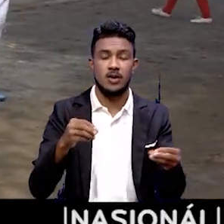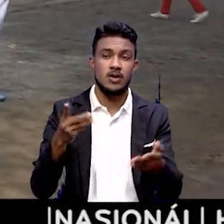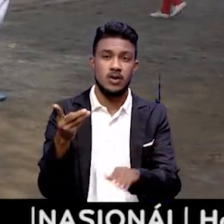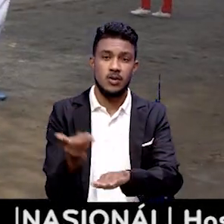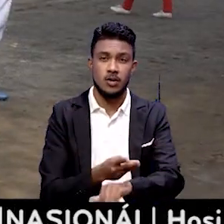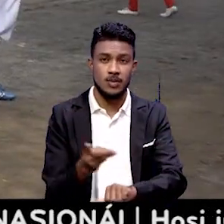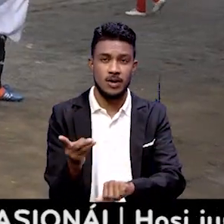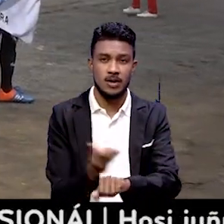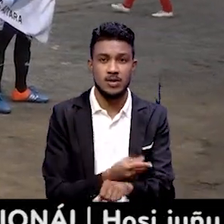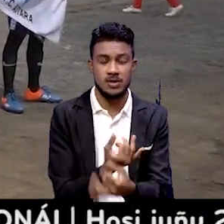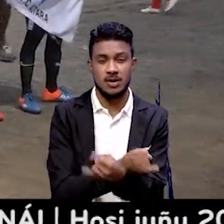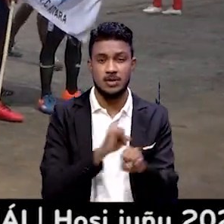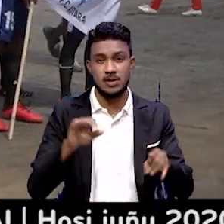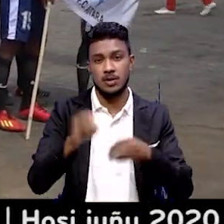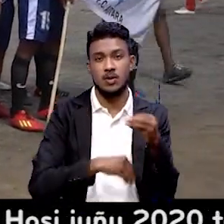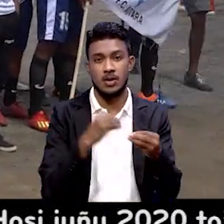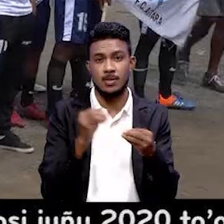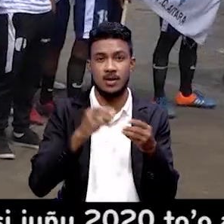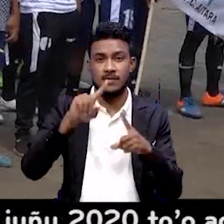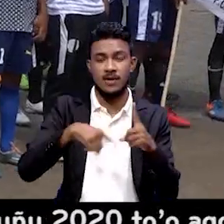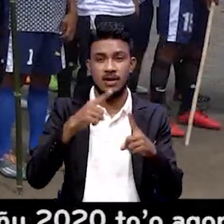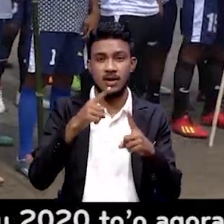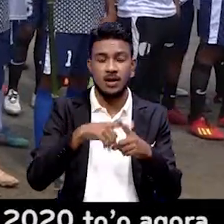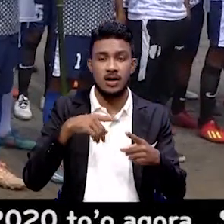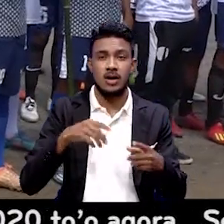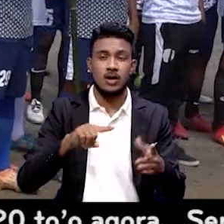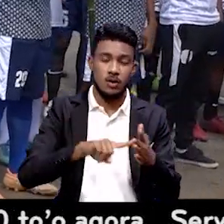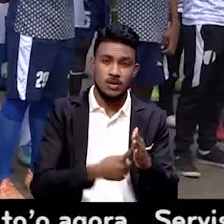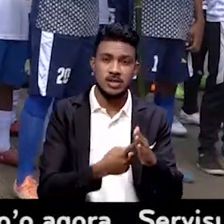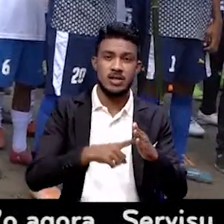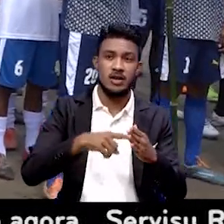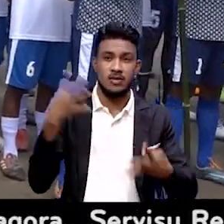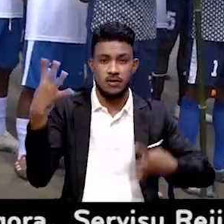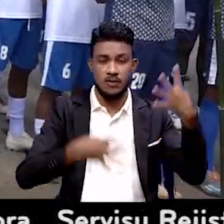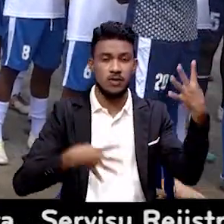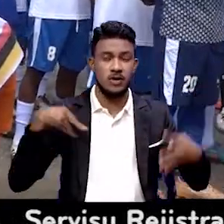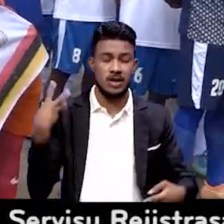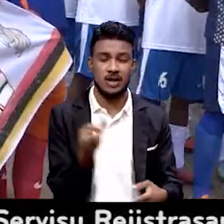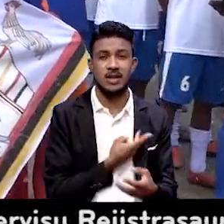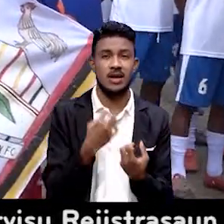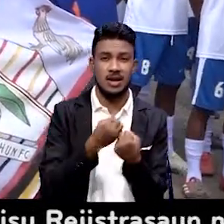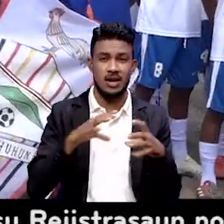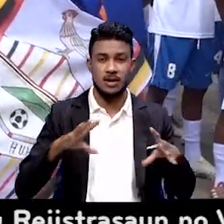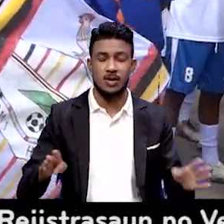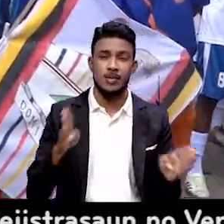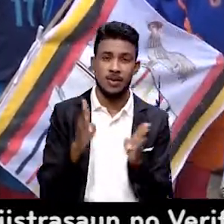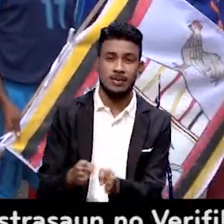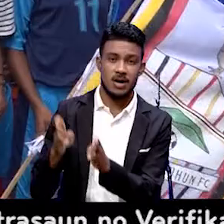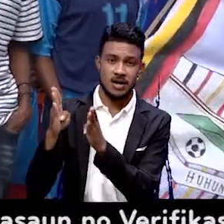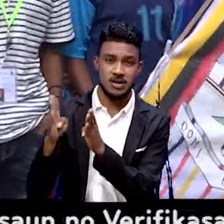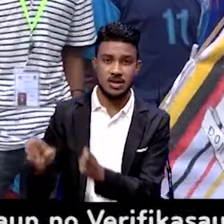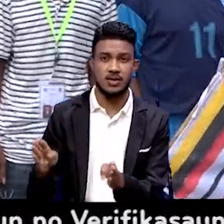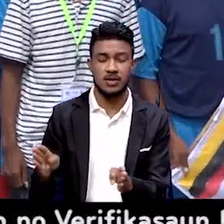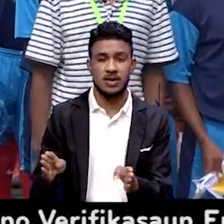resistência, Conabá, bem ir ao fundo, estou a lá com passos de apoio. Conabá, preparação, estou